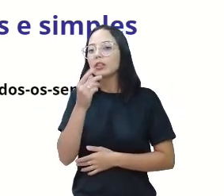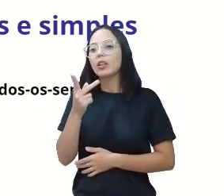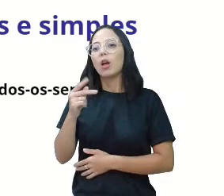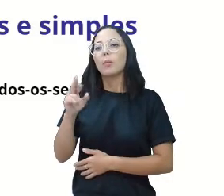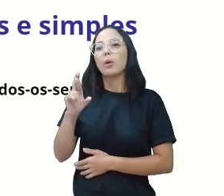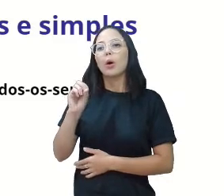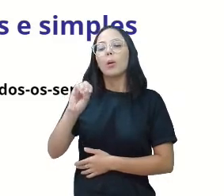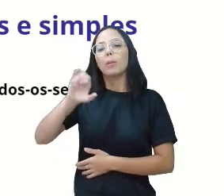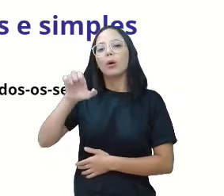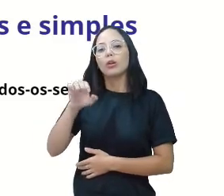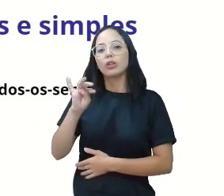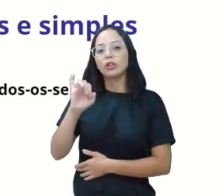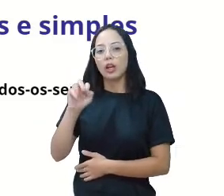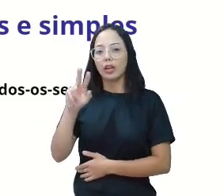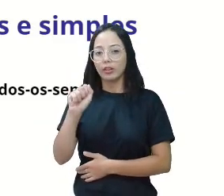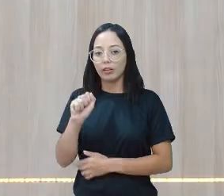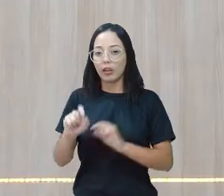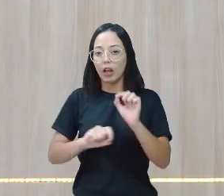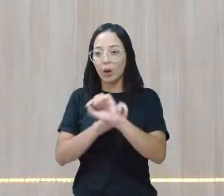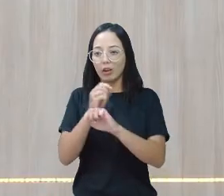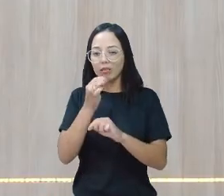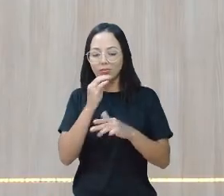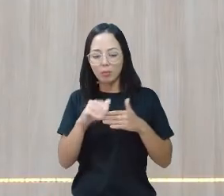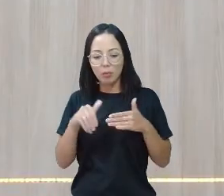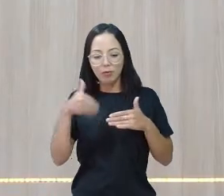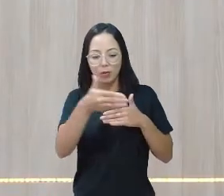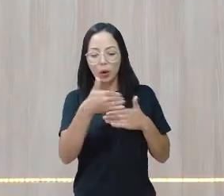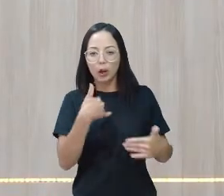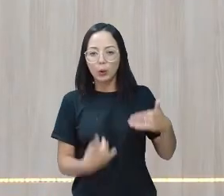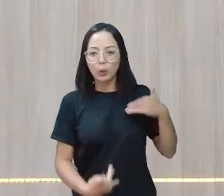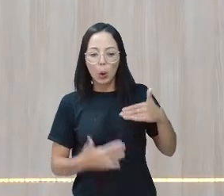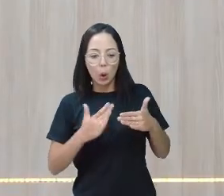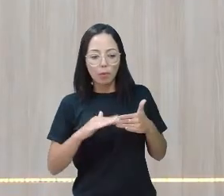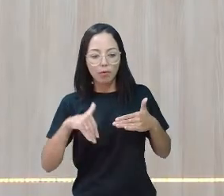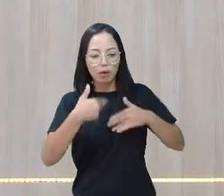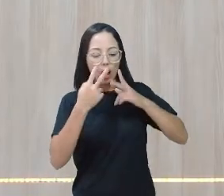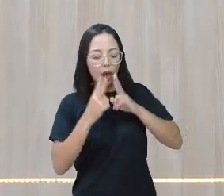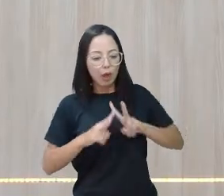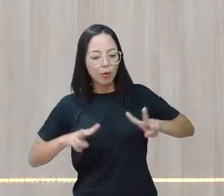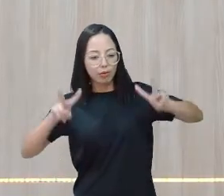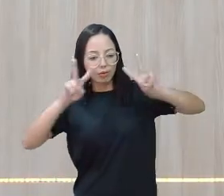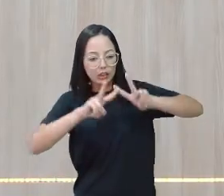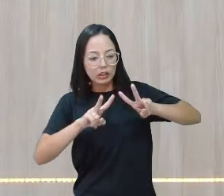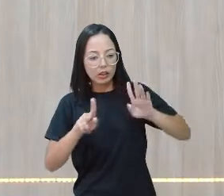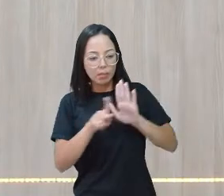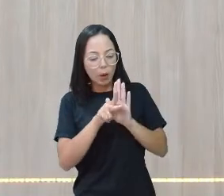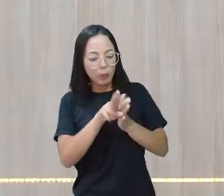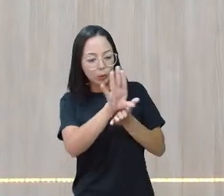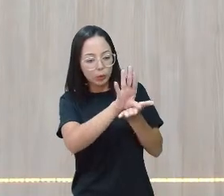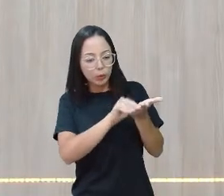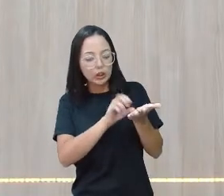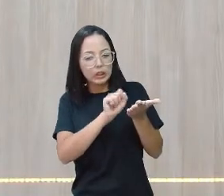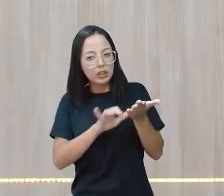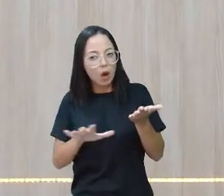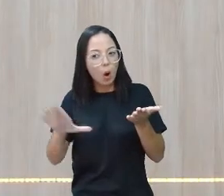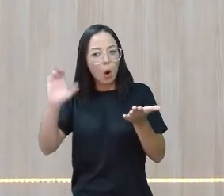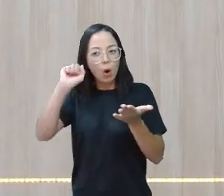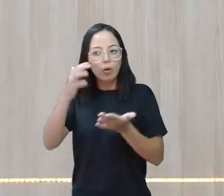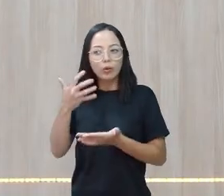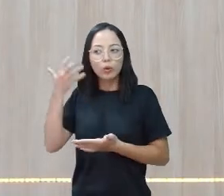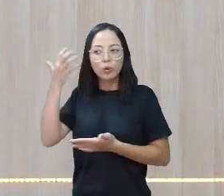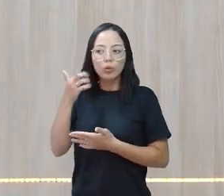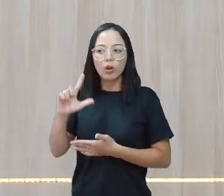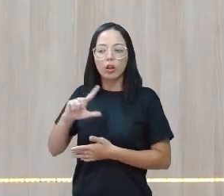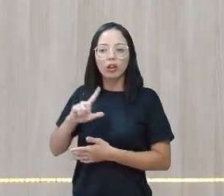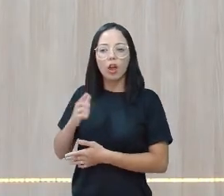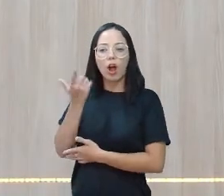A experiência da sinestesia, ela ocorre fora do corpo, é como se ele visse uma projeção. Se ele ouve um som que traz uma